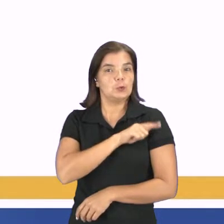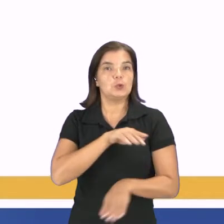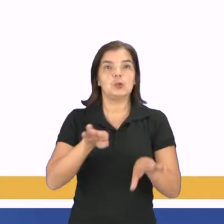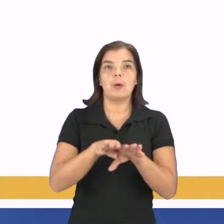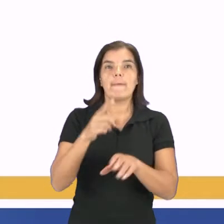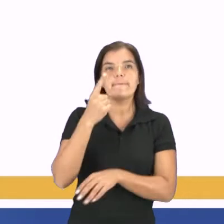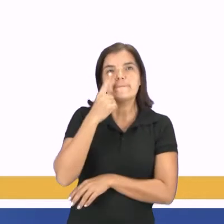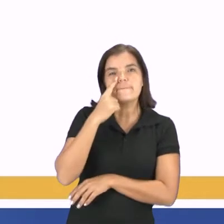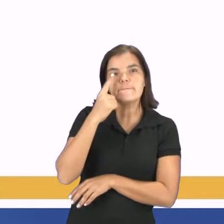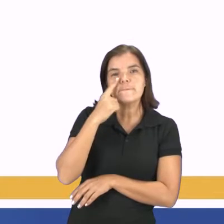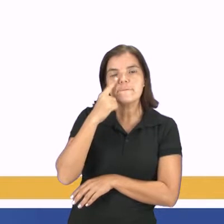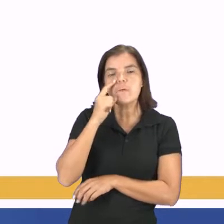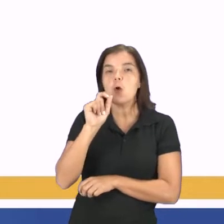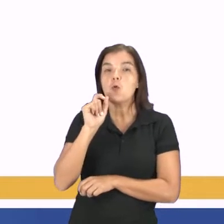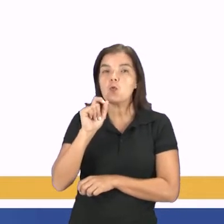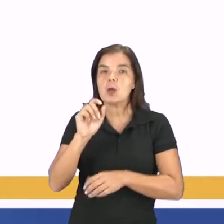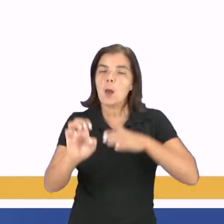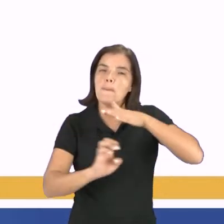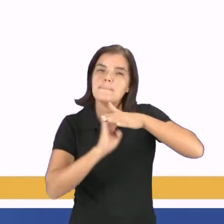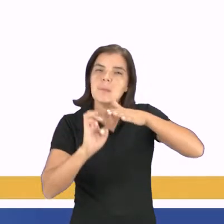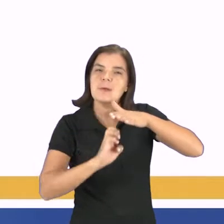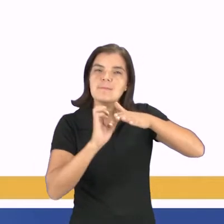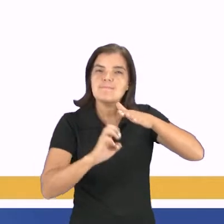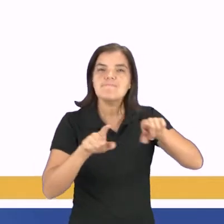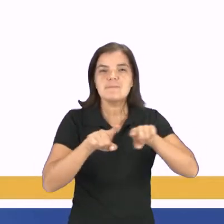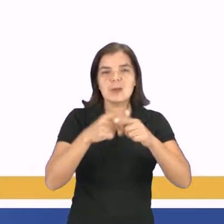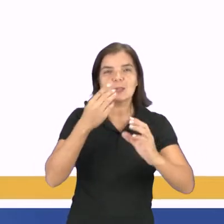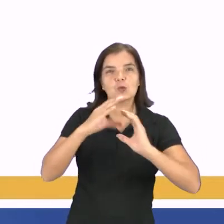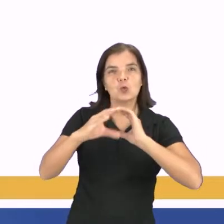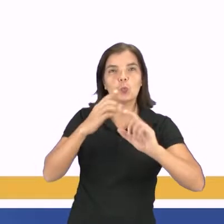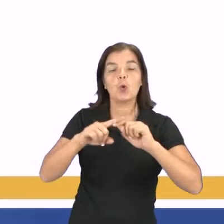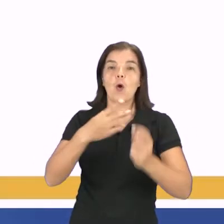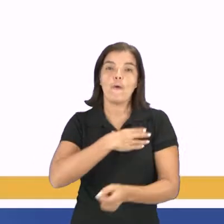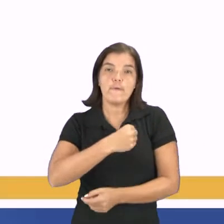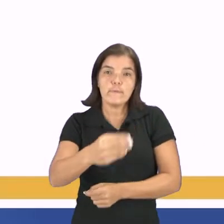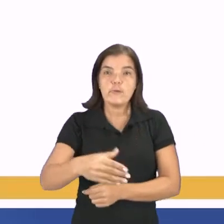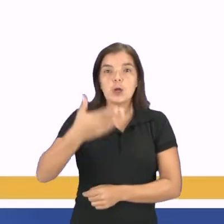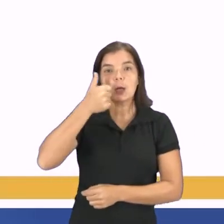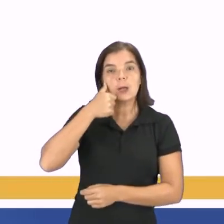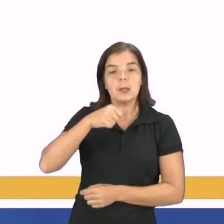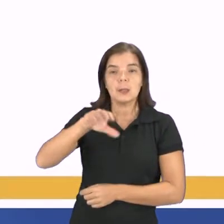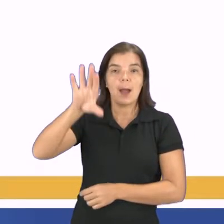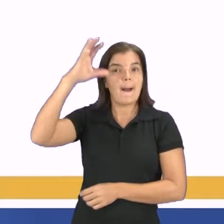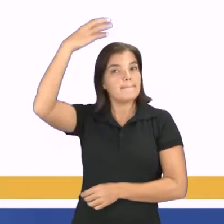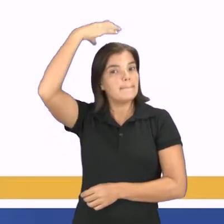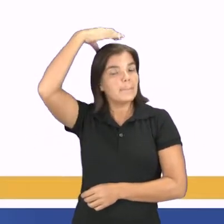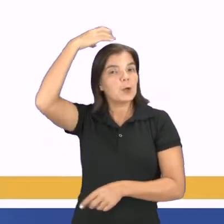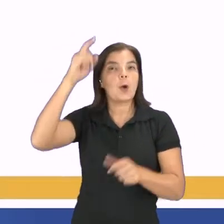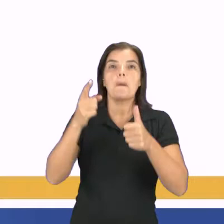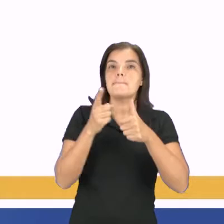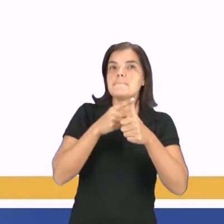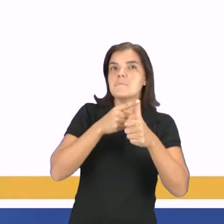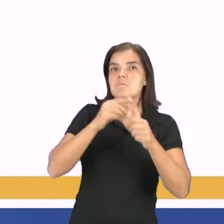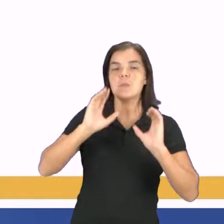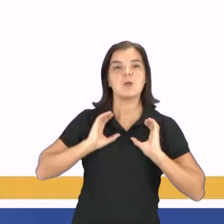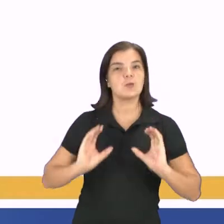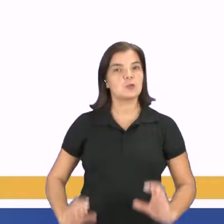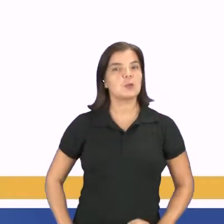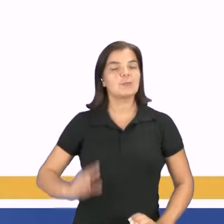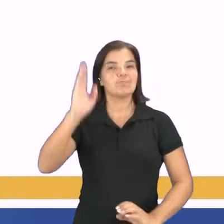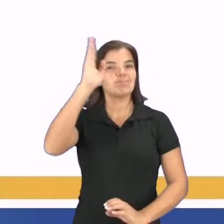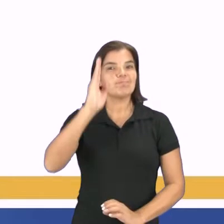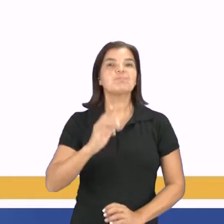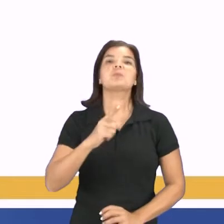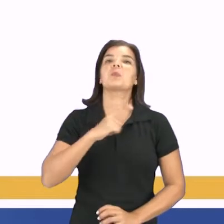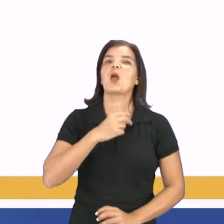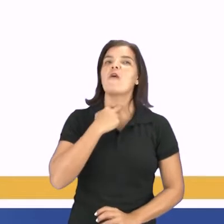uma sessão de gravação. Naquele mesmo ano, o filho caçula da princesa tornou-se o primeiro cidadão brasileiro a